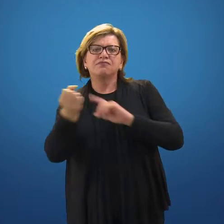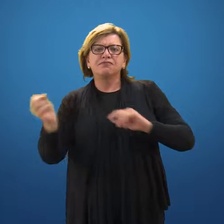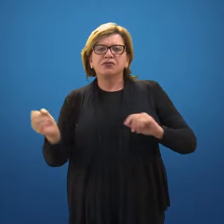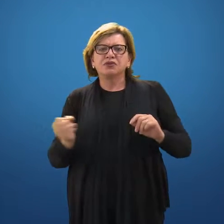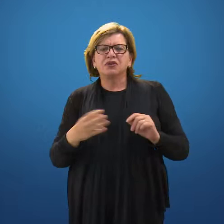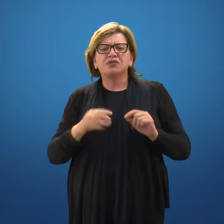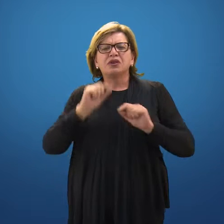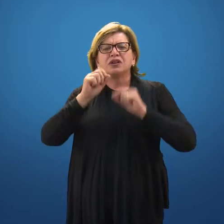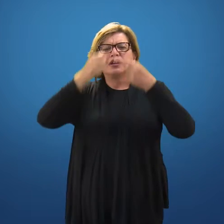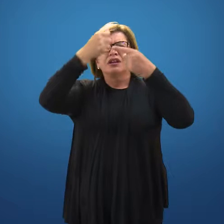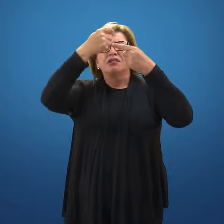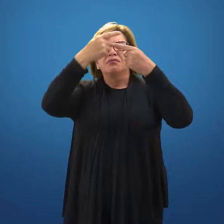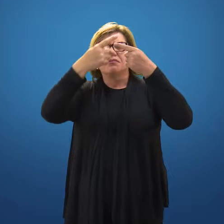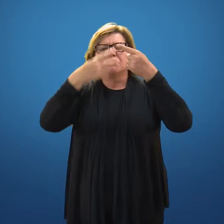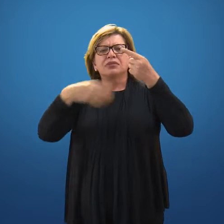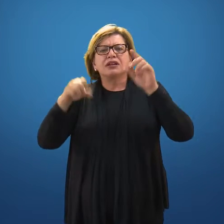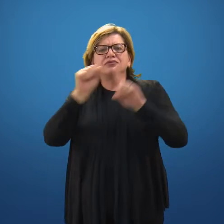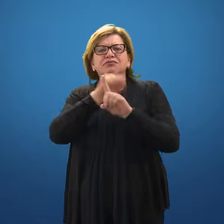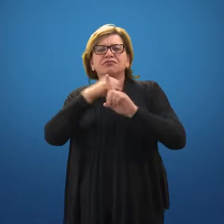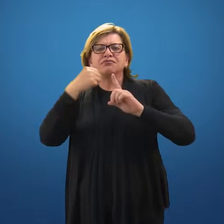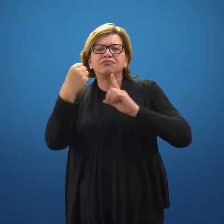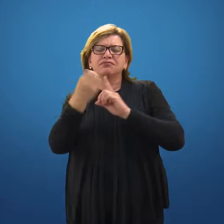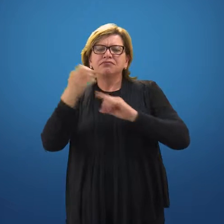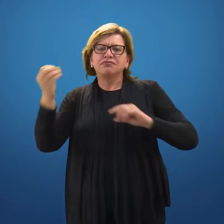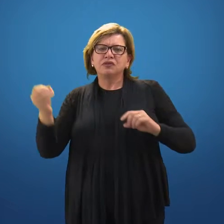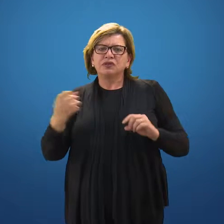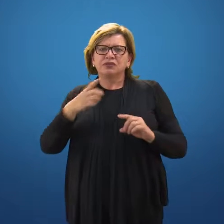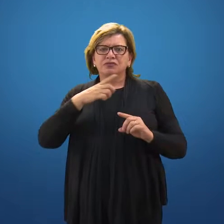dessa sociedade moderna? Temos